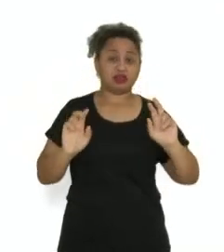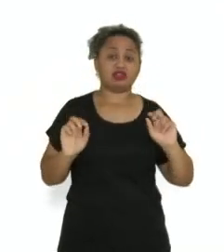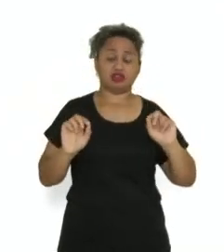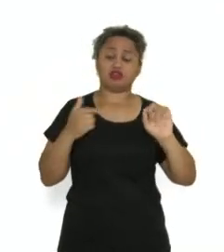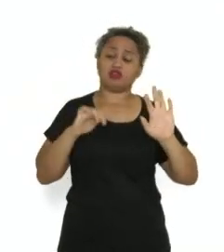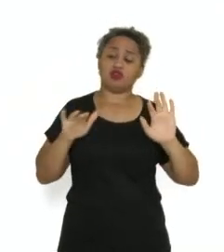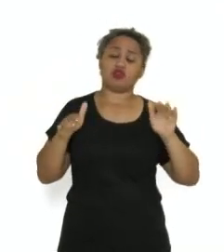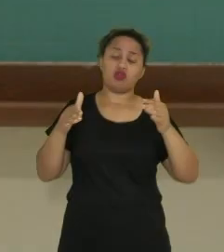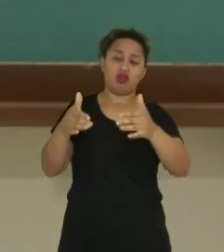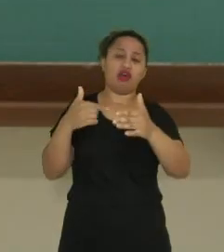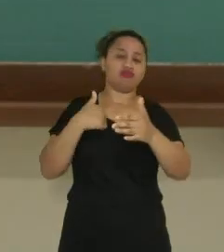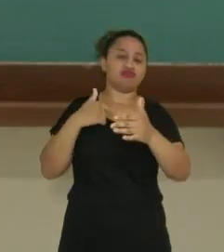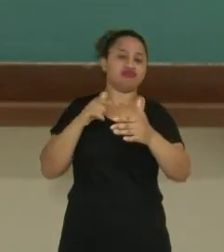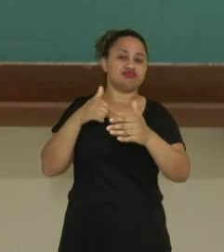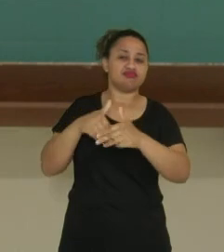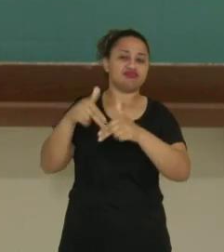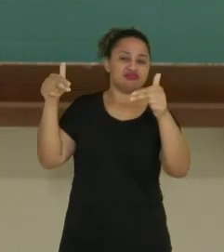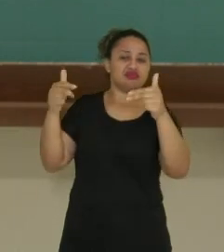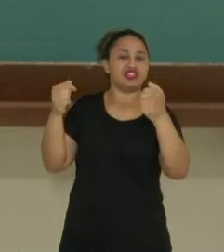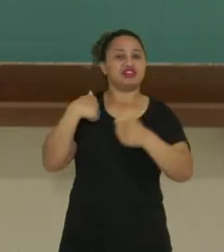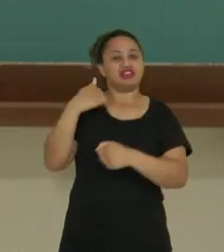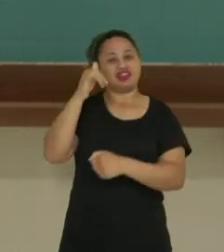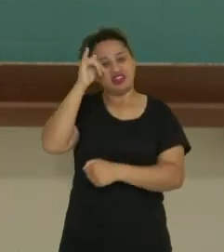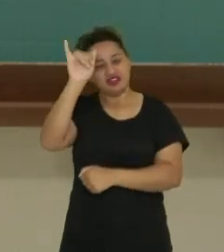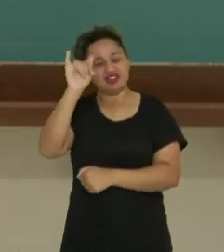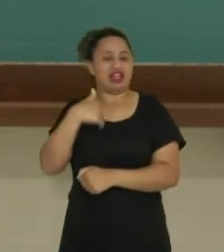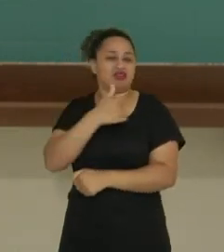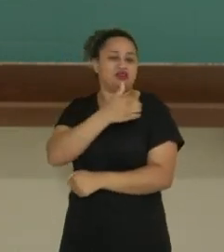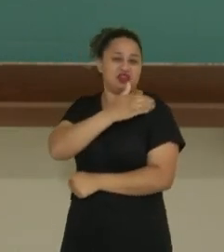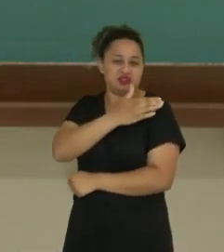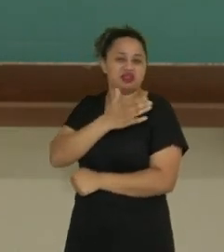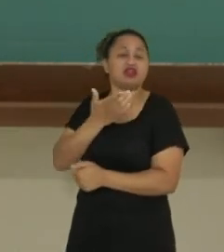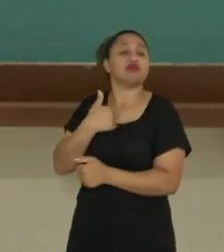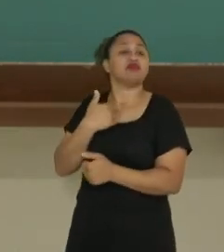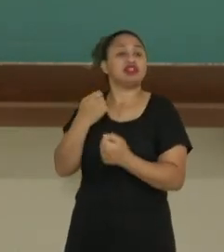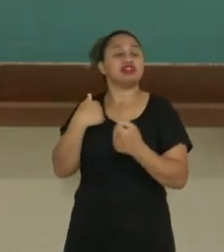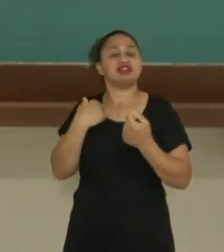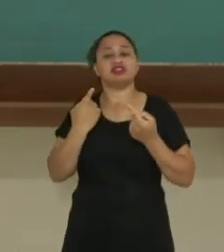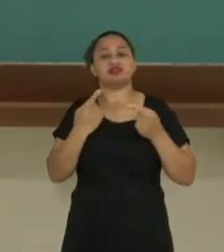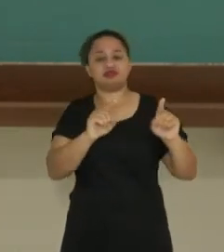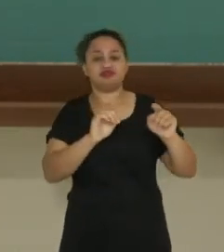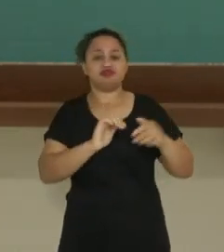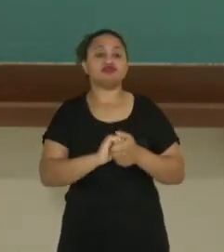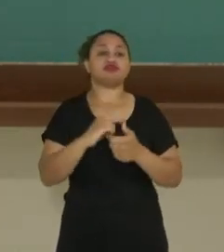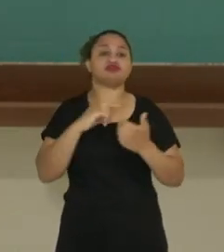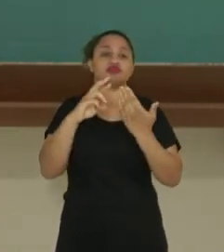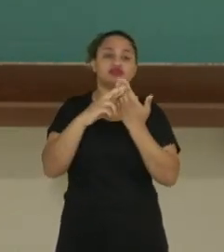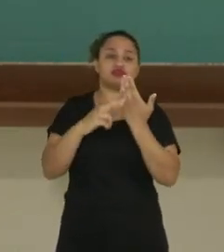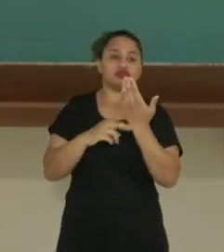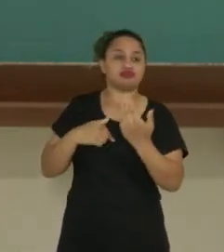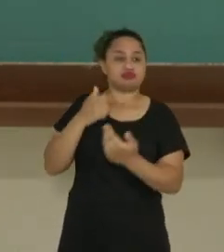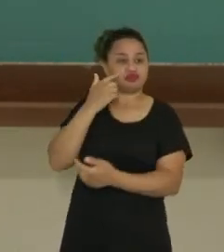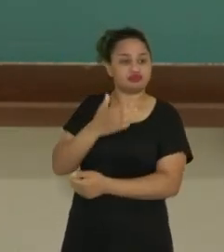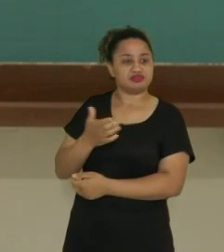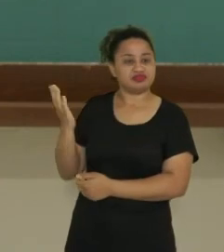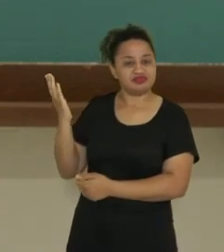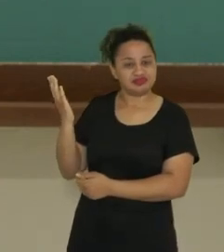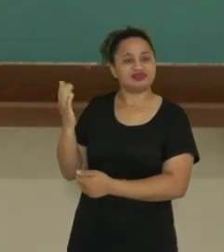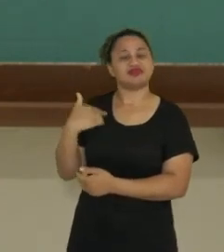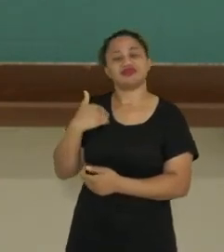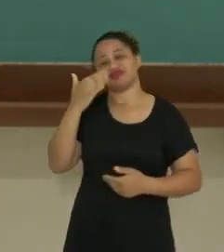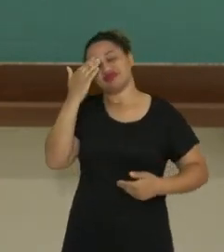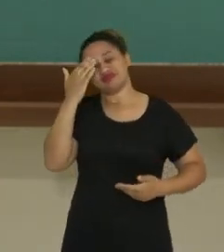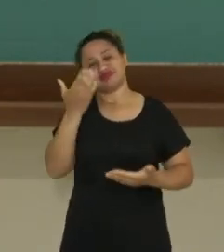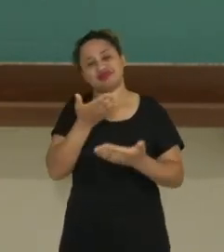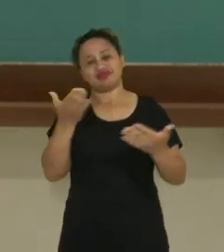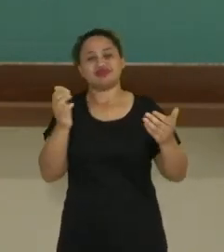o etnocentrismo deve ser evitado, deve ser combatido. Aqui as nossas referências de aula. Eu agradeço